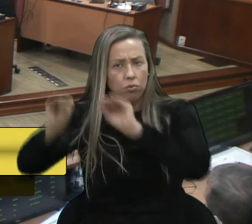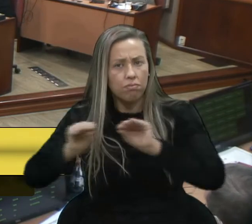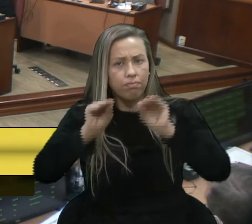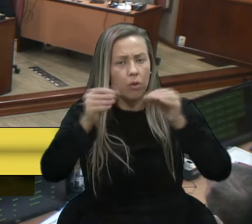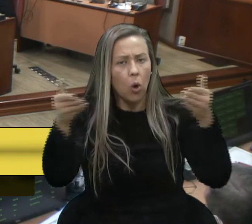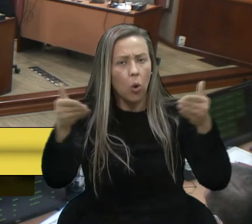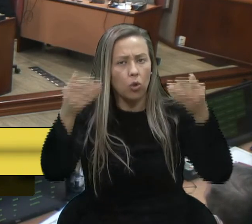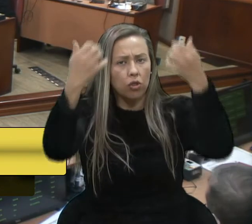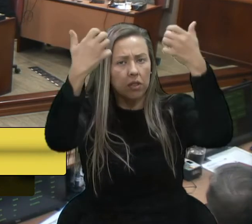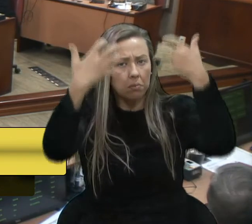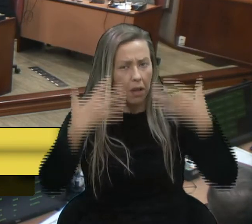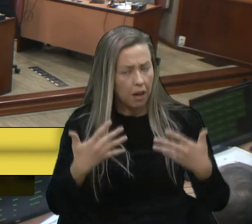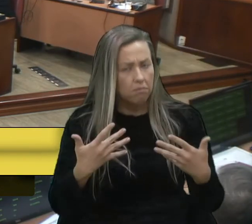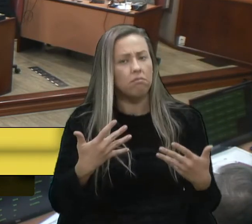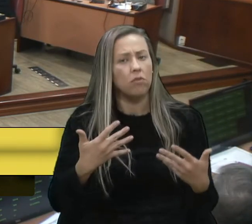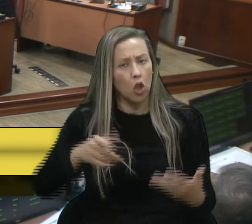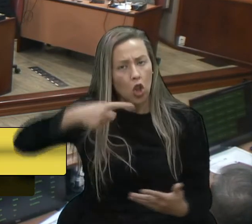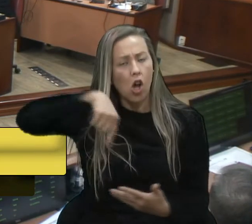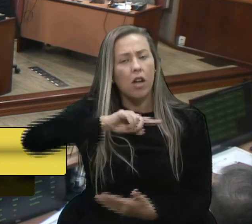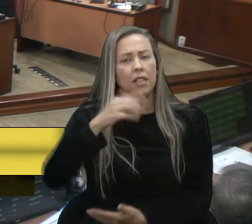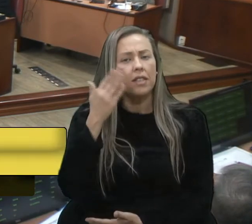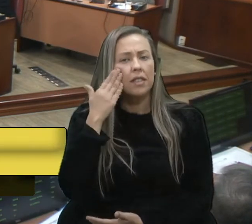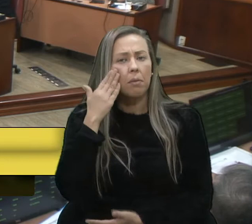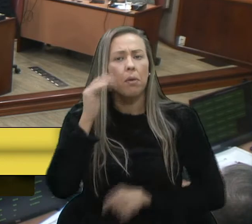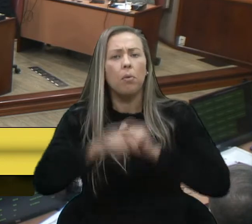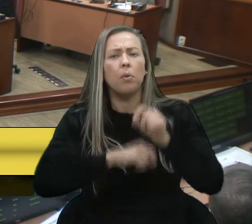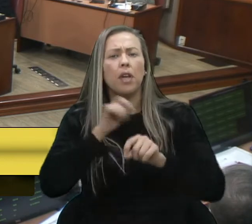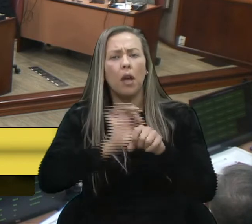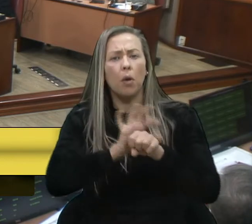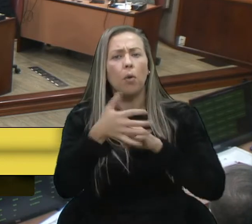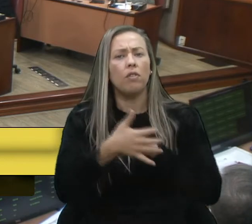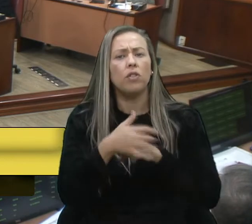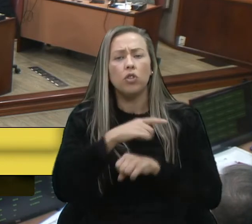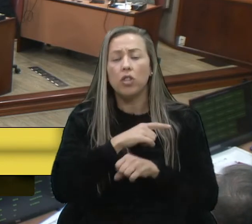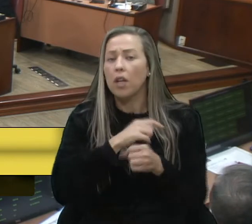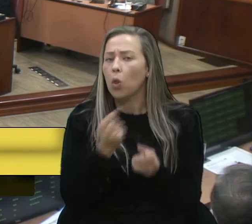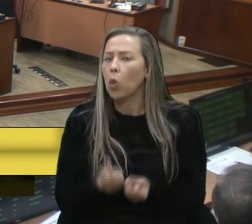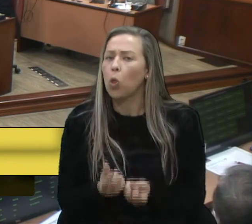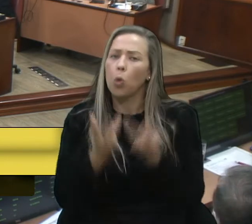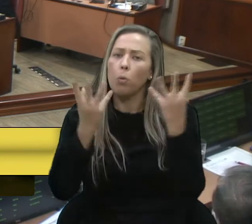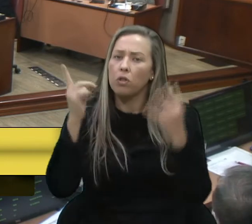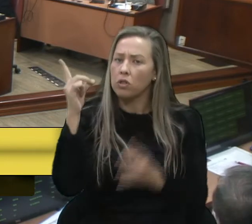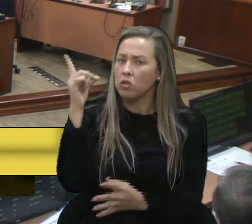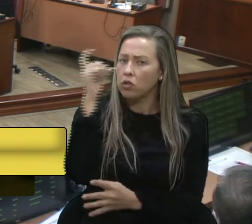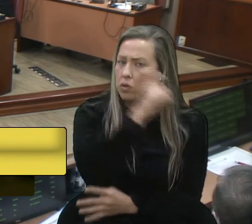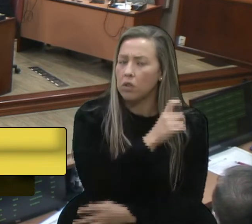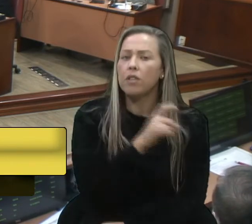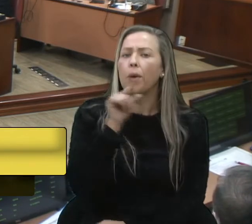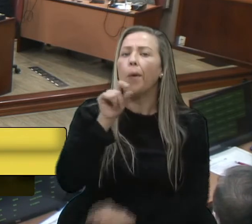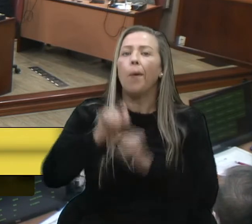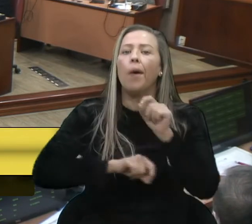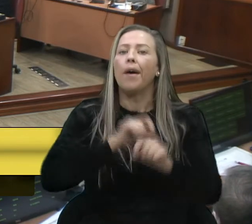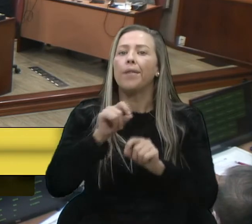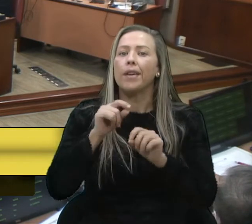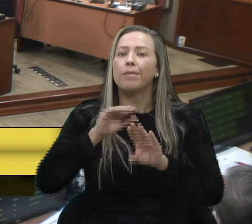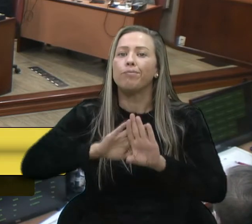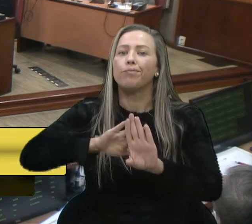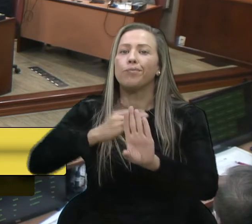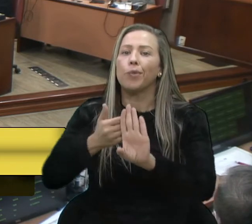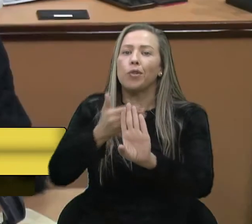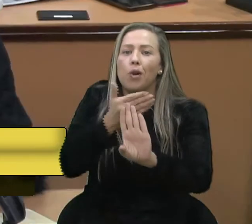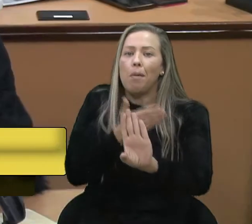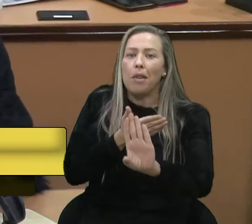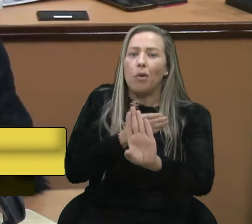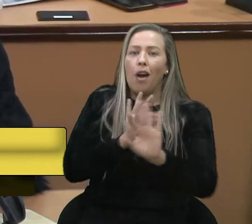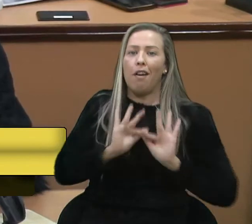esta casa. Nós sabemos que a situação da pandemia trouxe inúmeras dificuldades, e entre elas a questão do isolamento, das